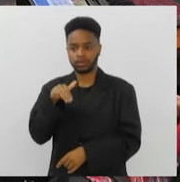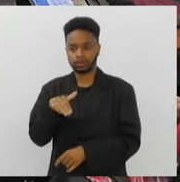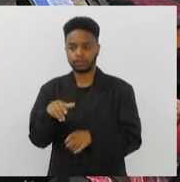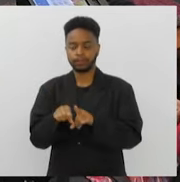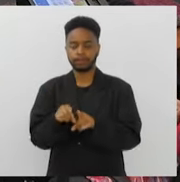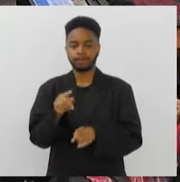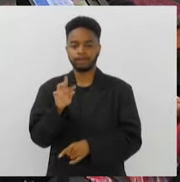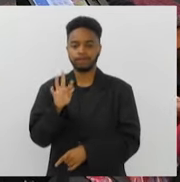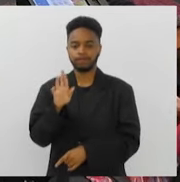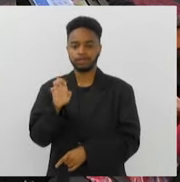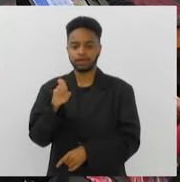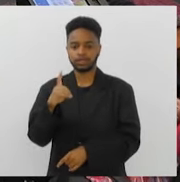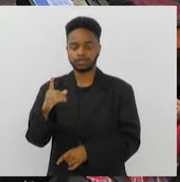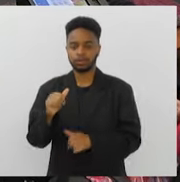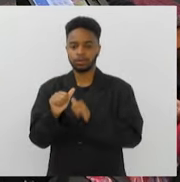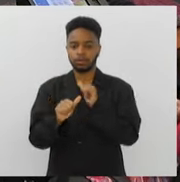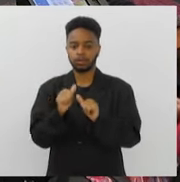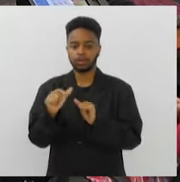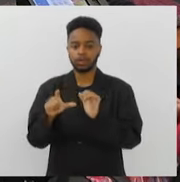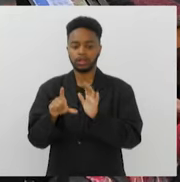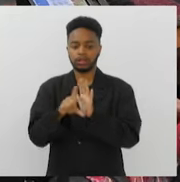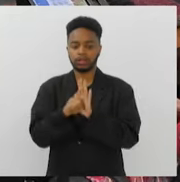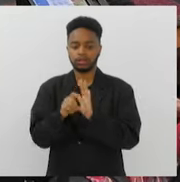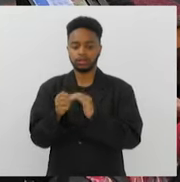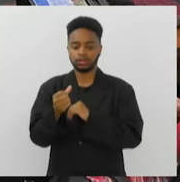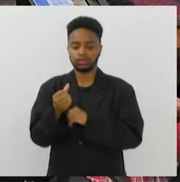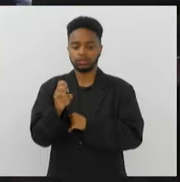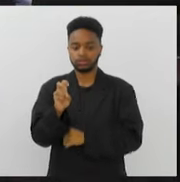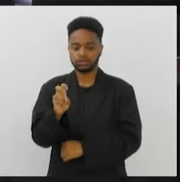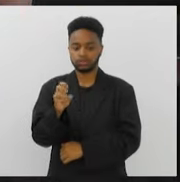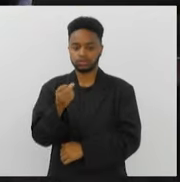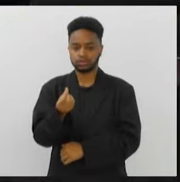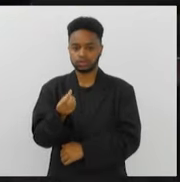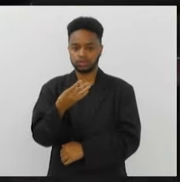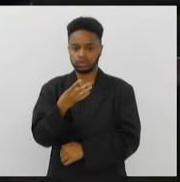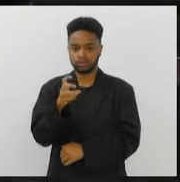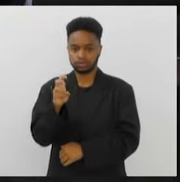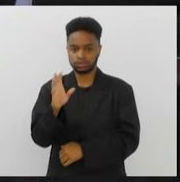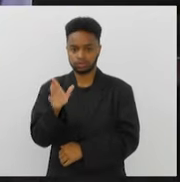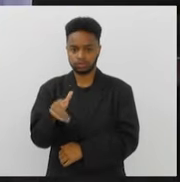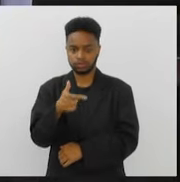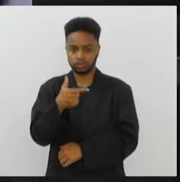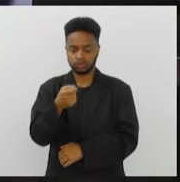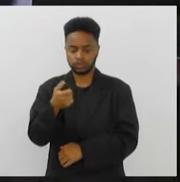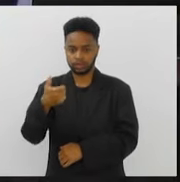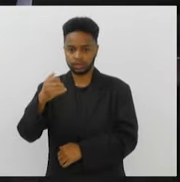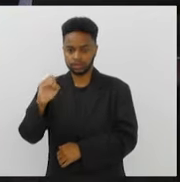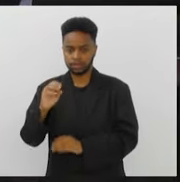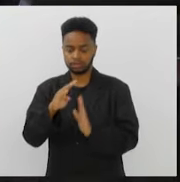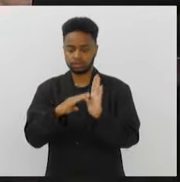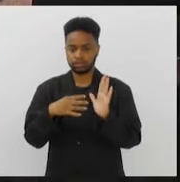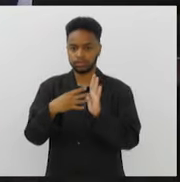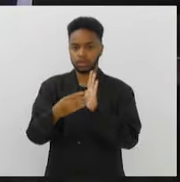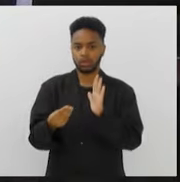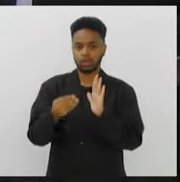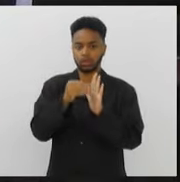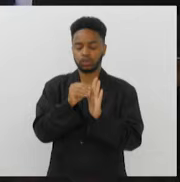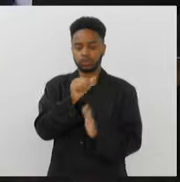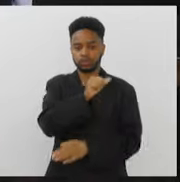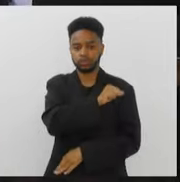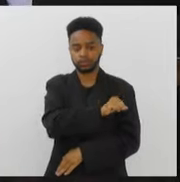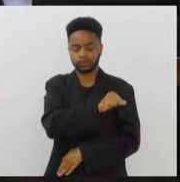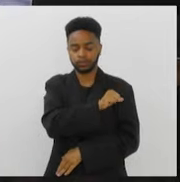número 5.645, de 6 de janeiro de 2010, incluindo no calendário oficial do Estado do Rio de